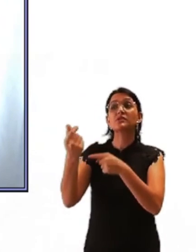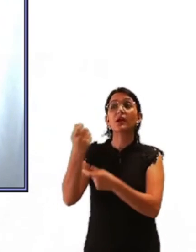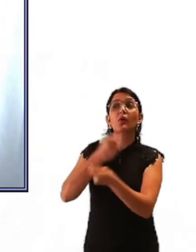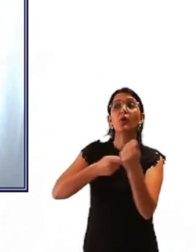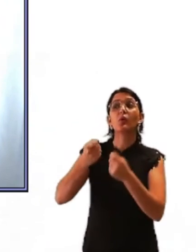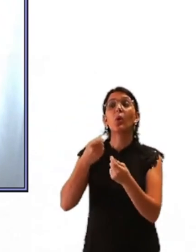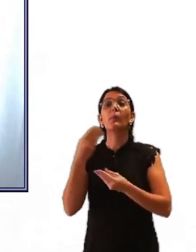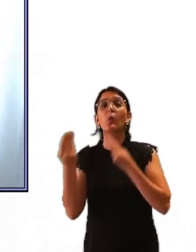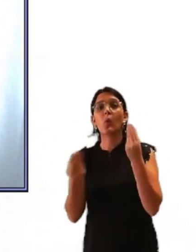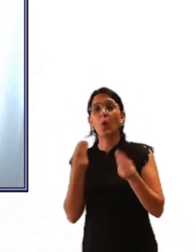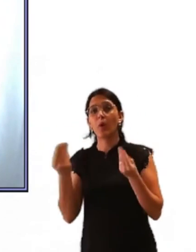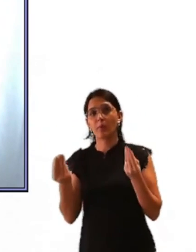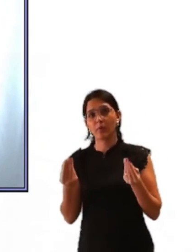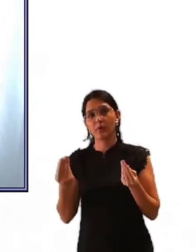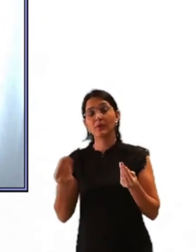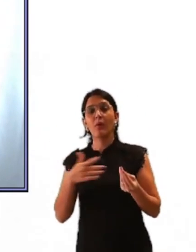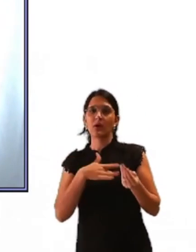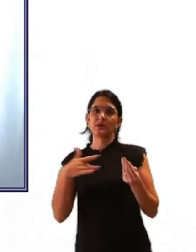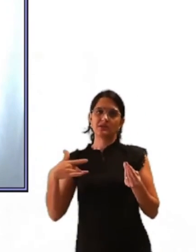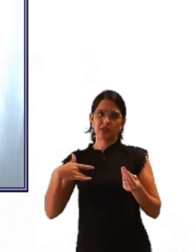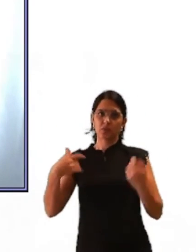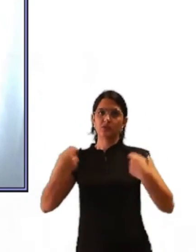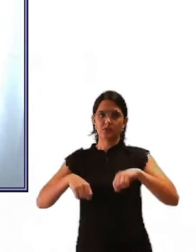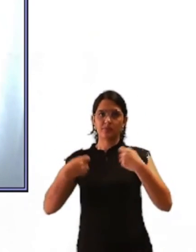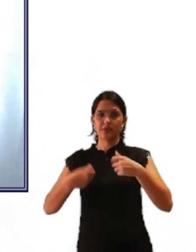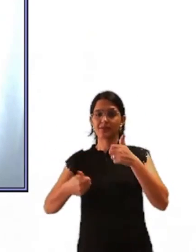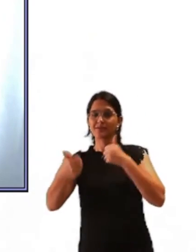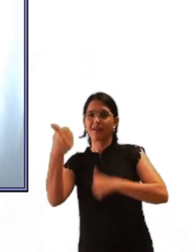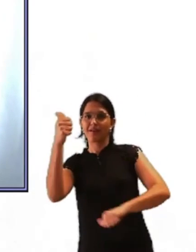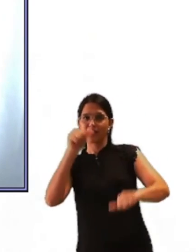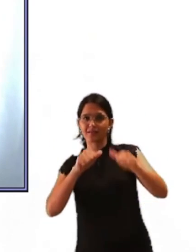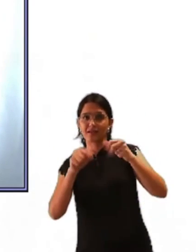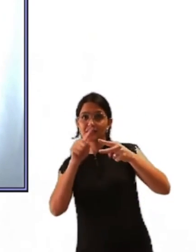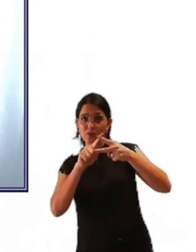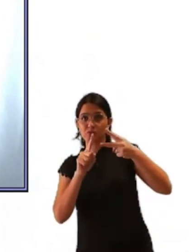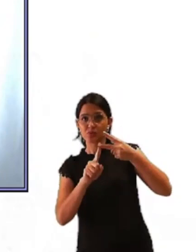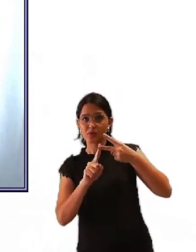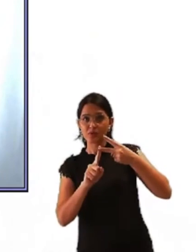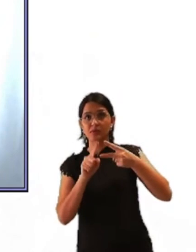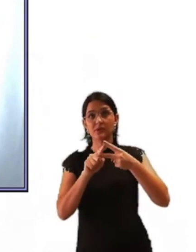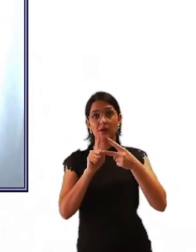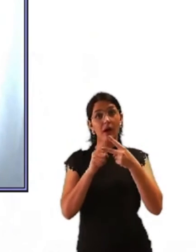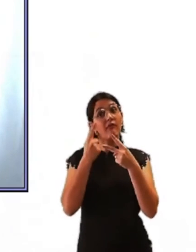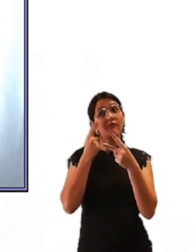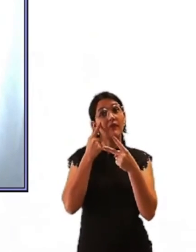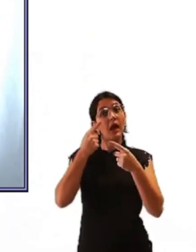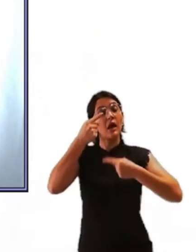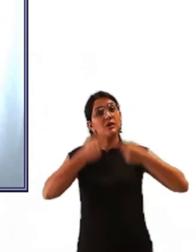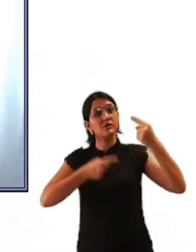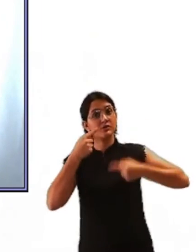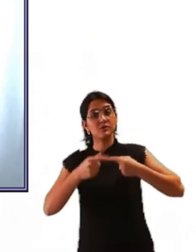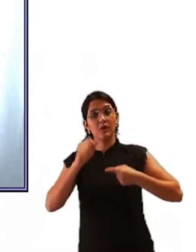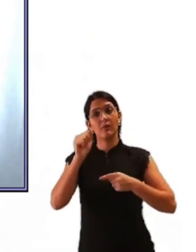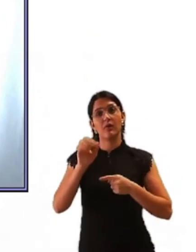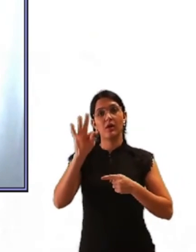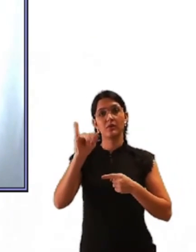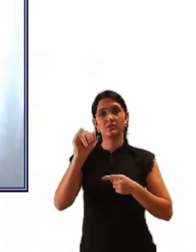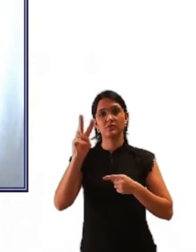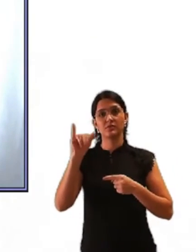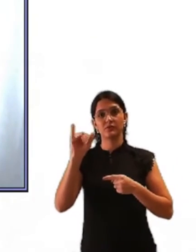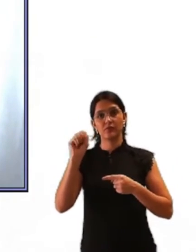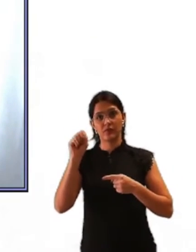saúde, a gente tem que analisar esses dois lados. Né? A discussão acerca do ativismo, do não ativismo, e a discussão acerca do